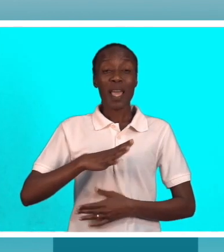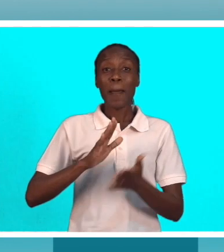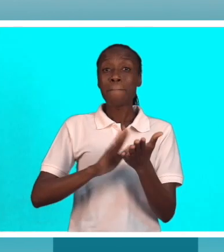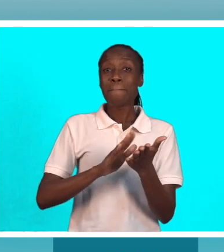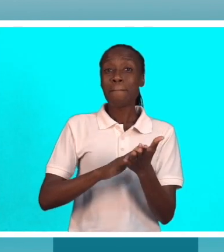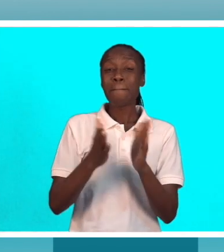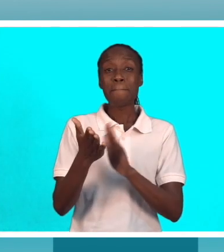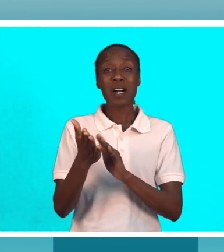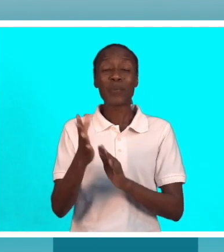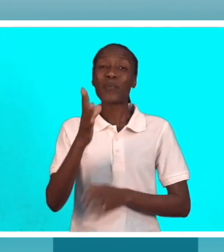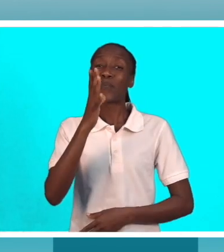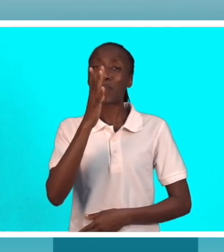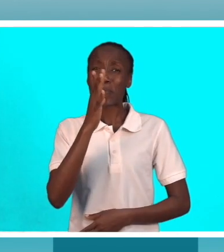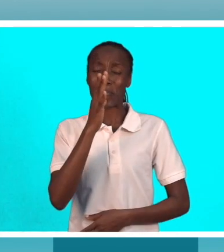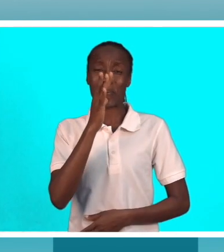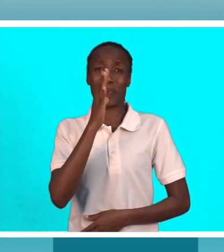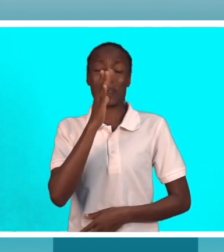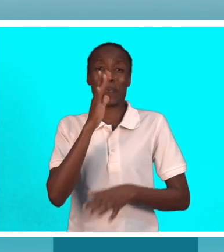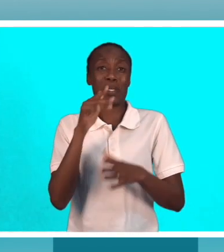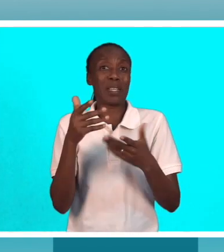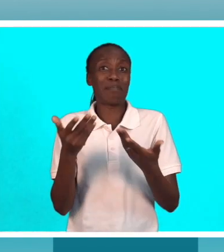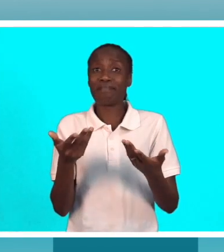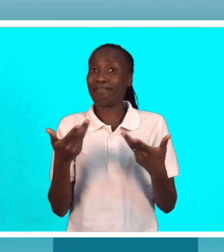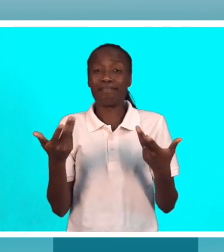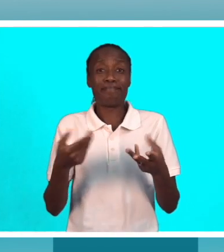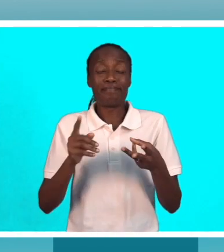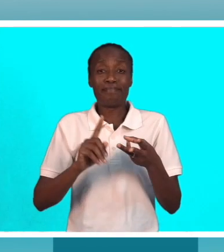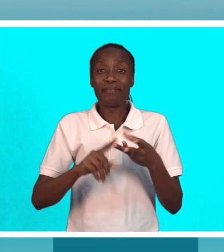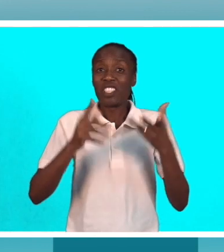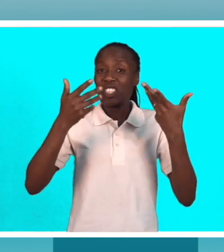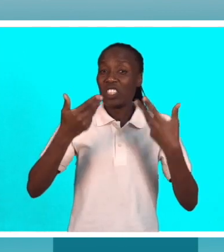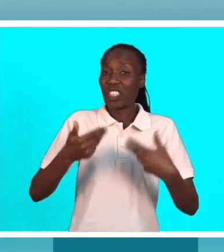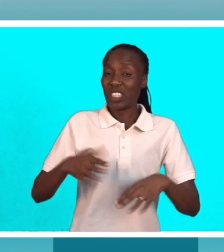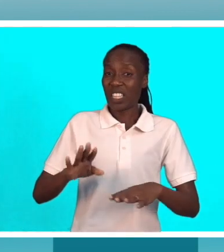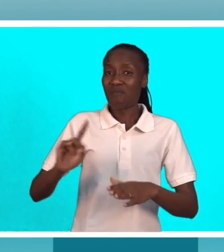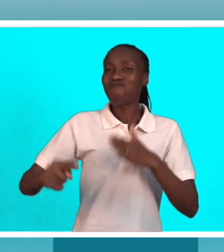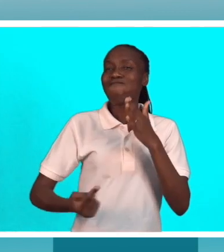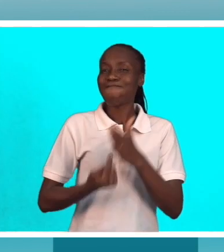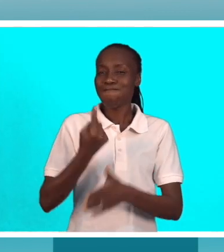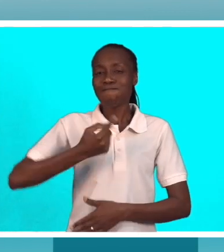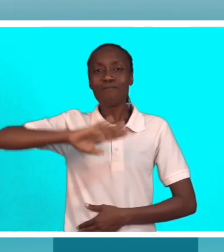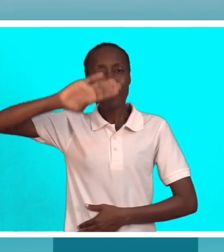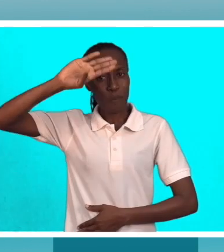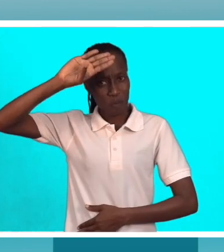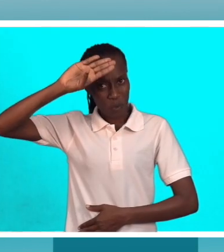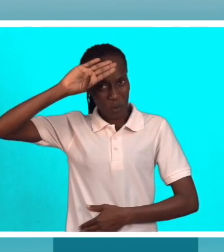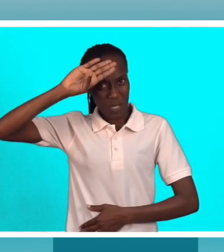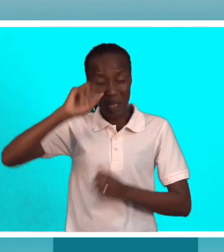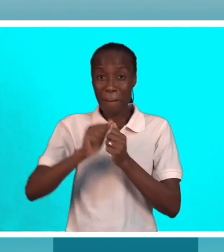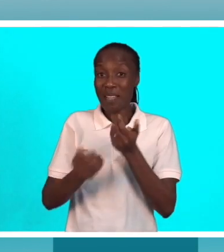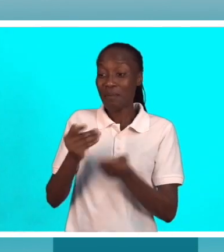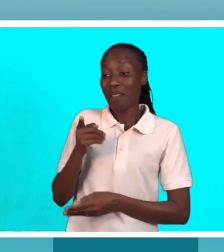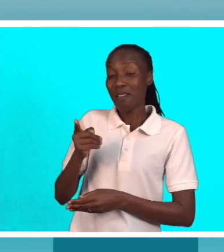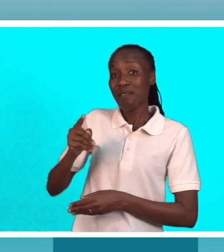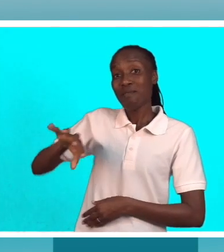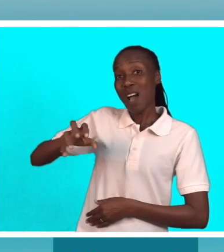sujas também, que já vão trazer doenças, então já não depende da água,